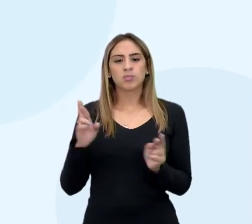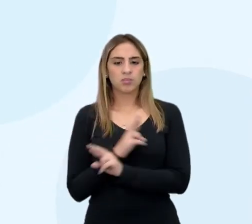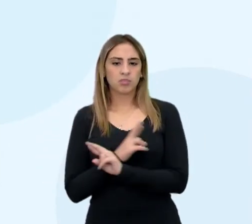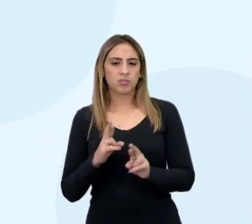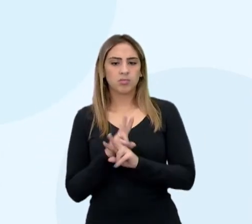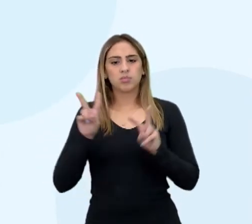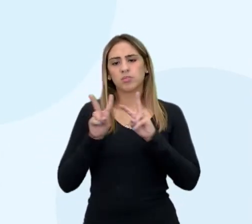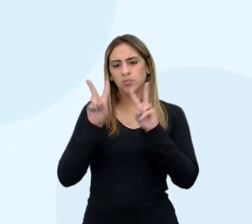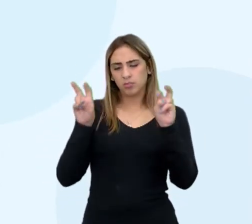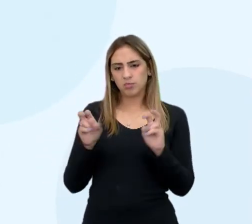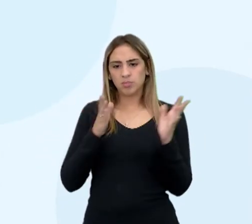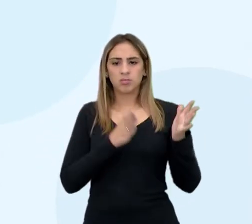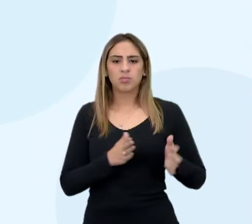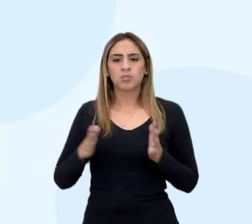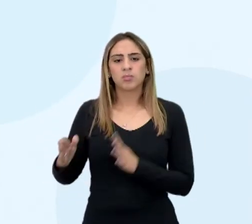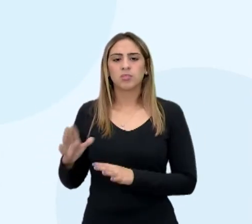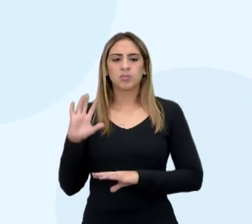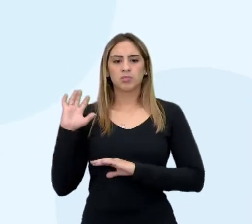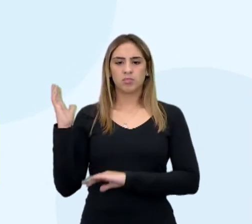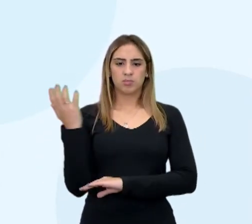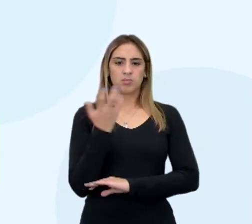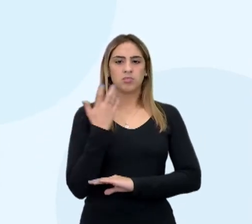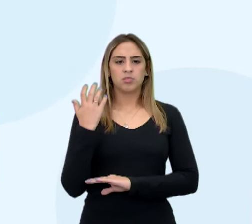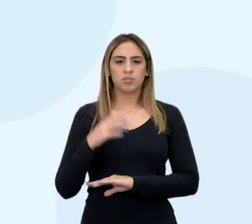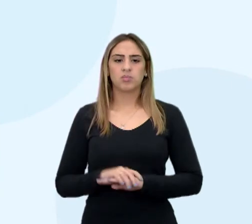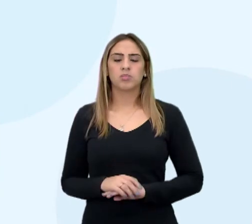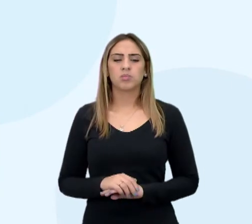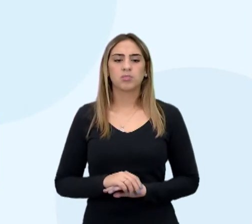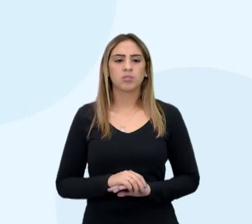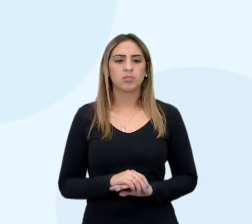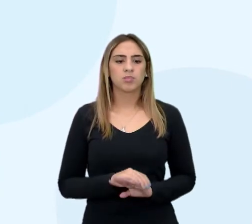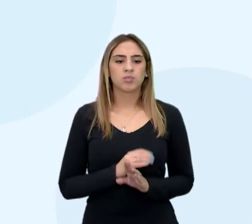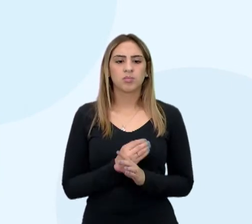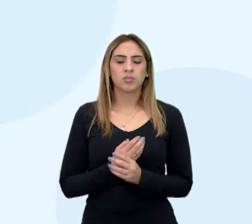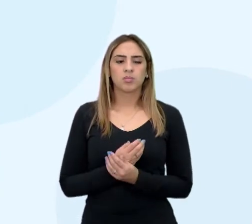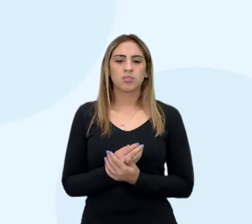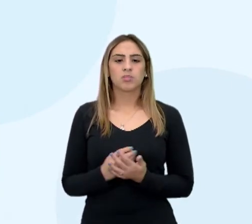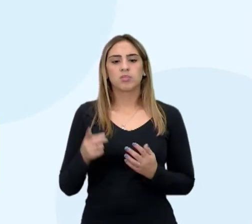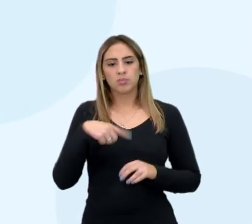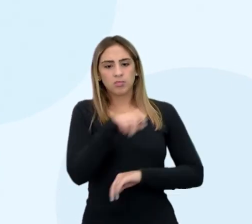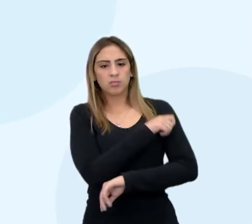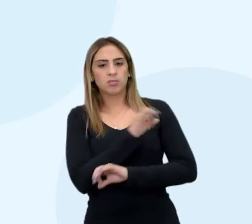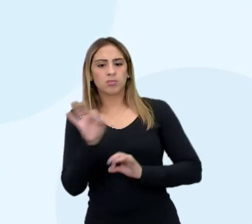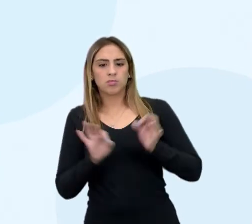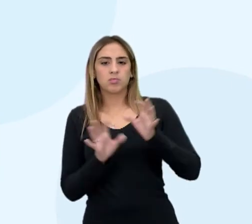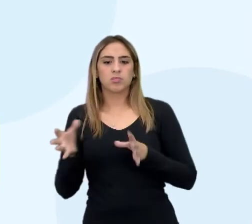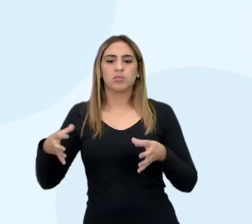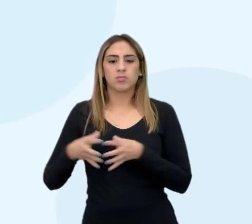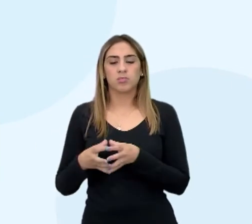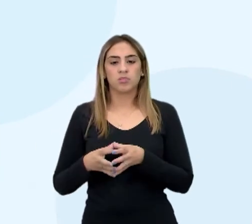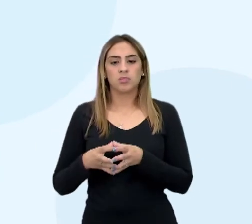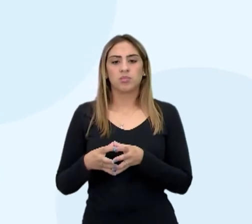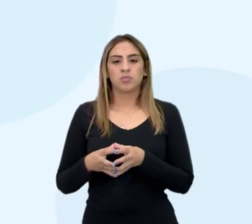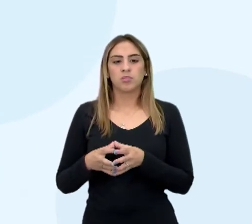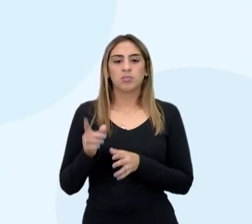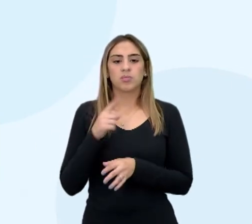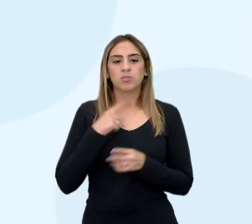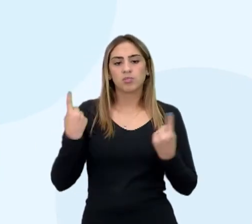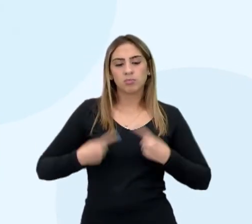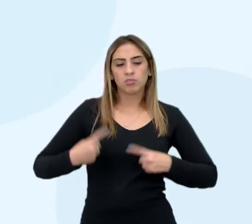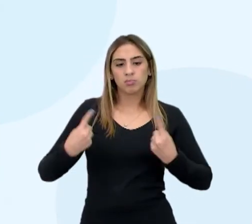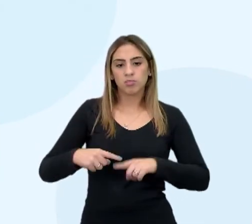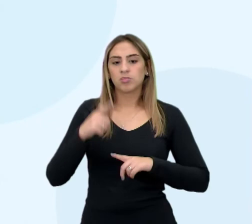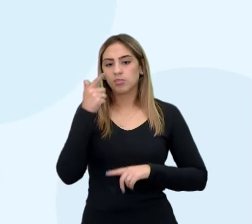reais relacionados a temas e processos de natureza. Os estudantes serão organizados em grupos e serão